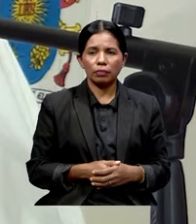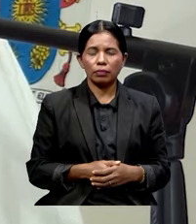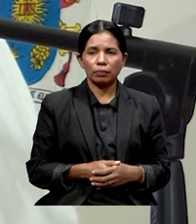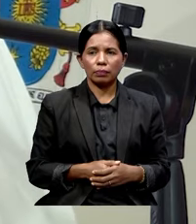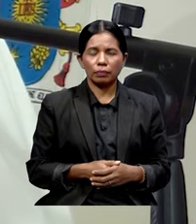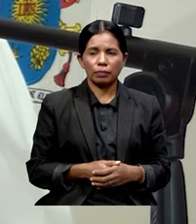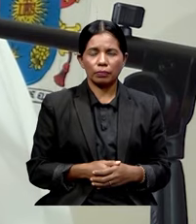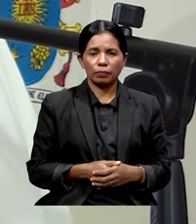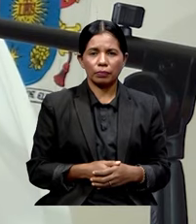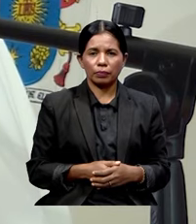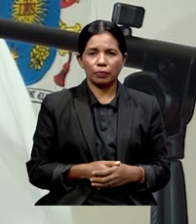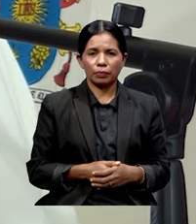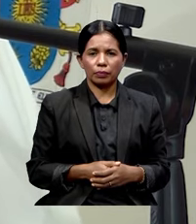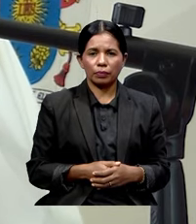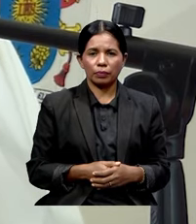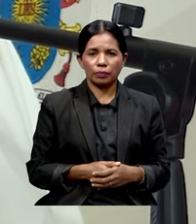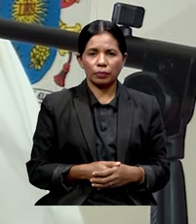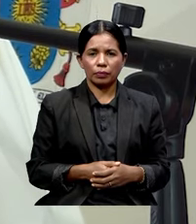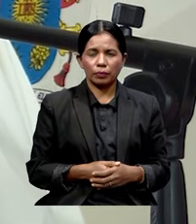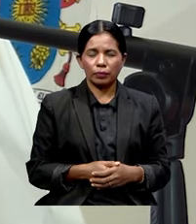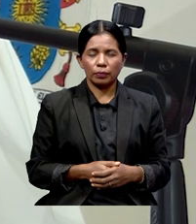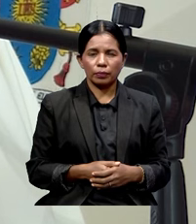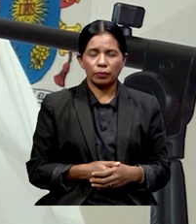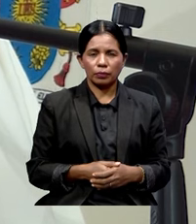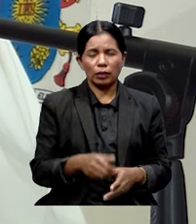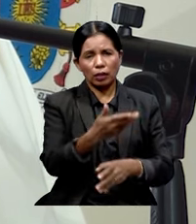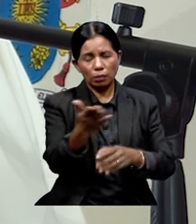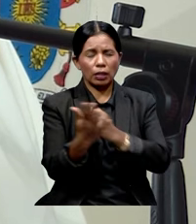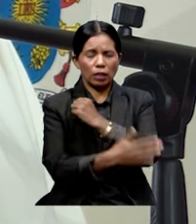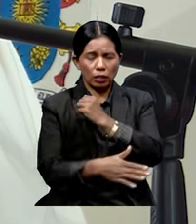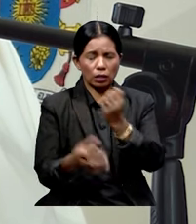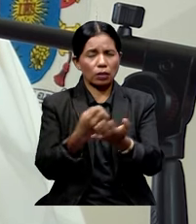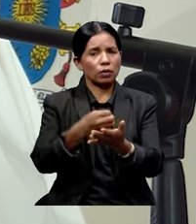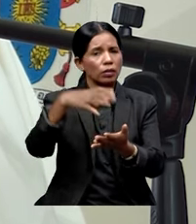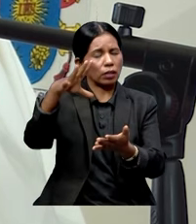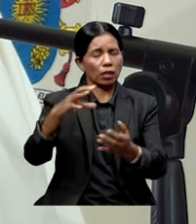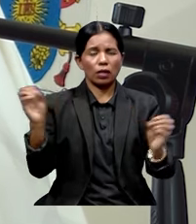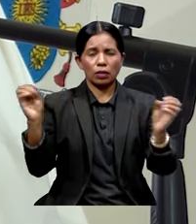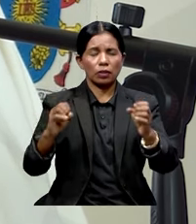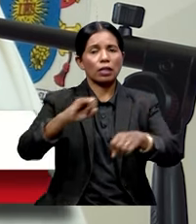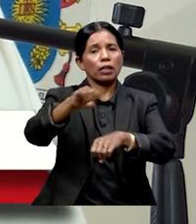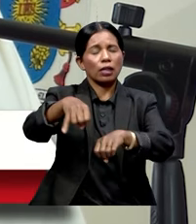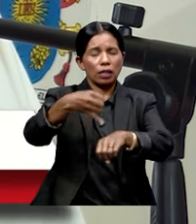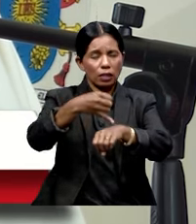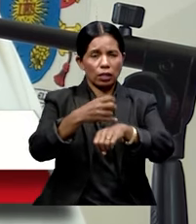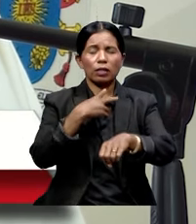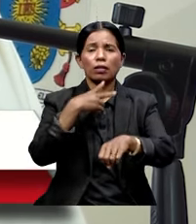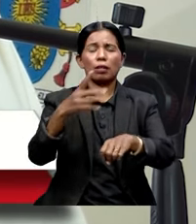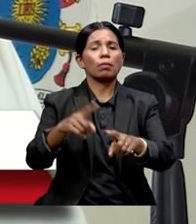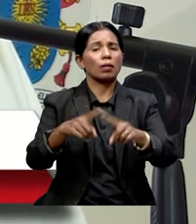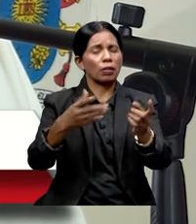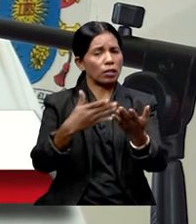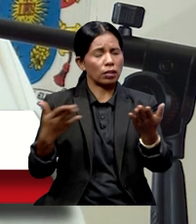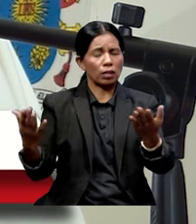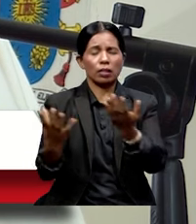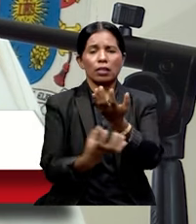poi, oltre che di isole e di minia nasa murico, la oskeit iha ilia no lian, ma i recursi sira iha